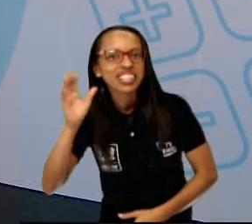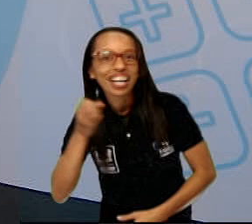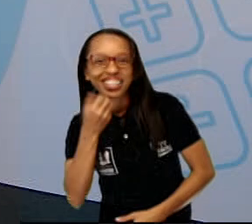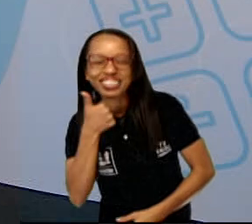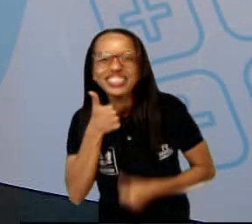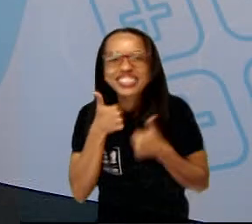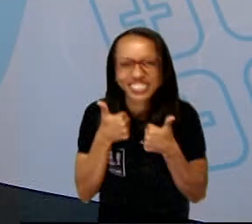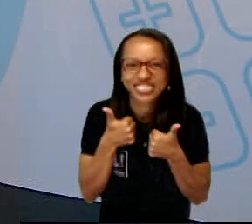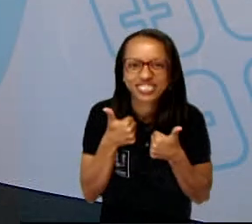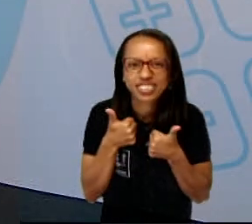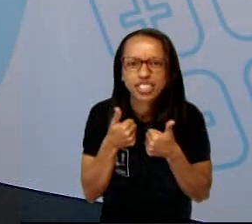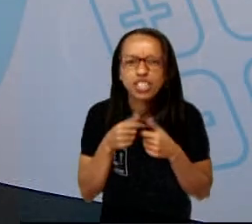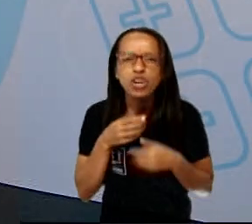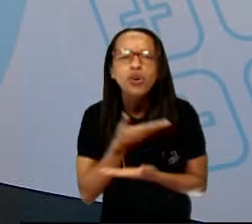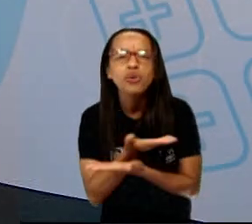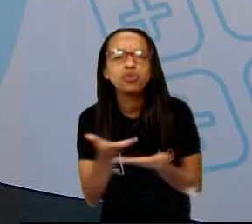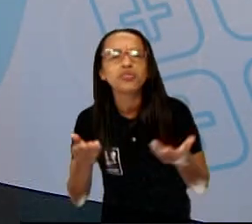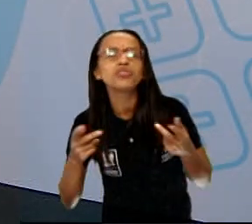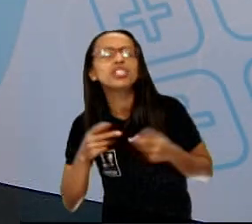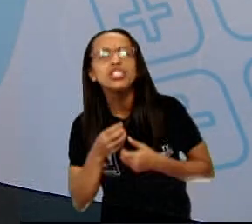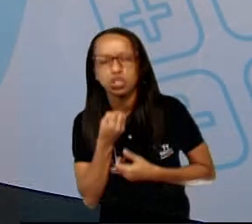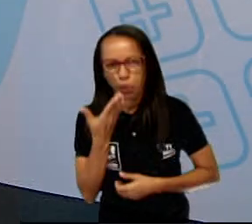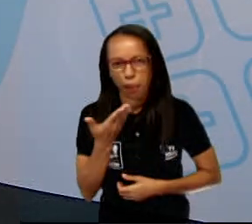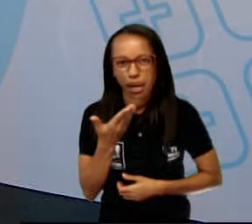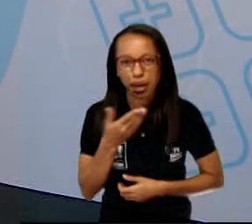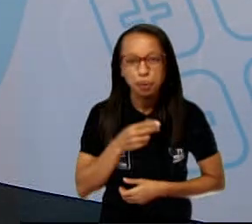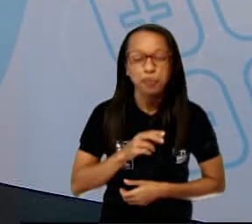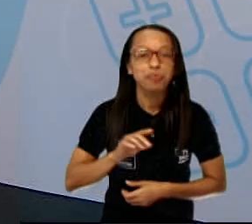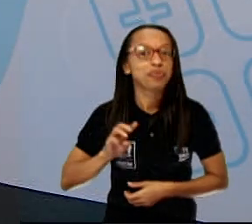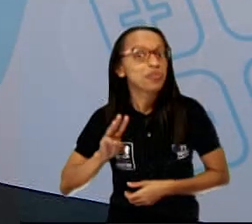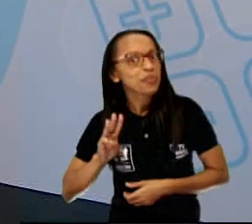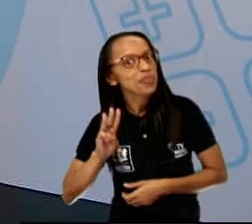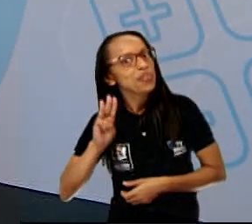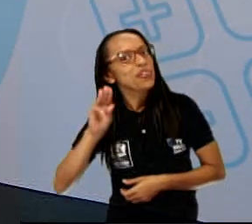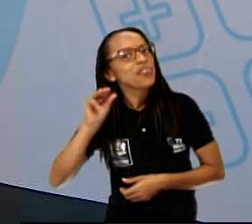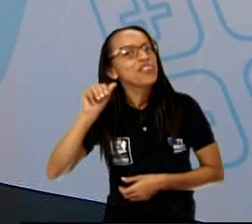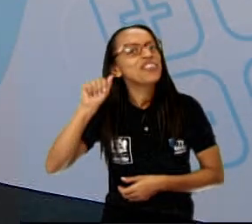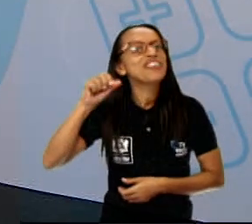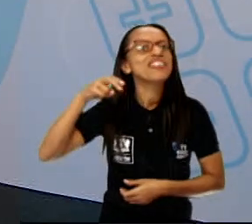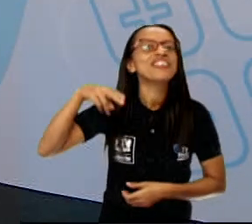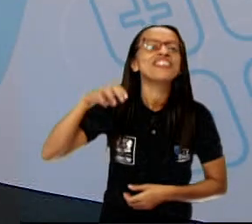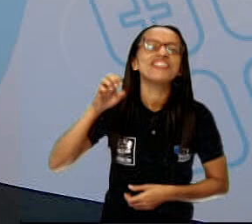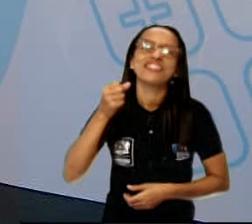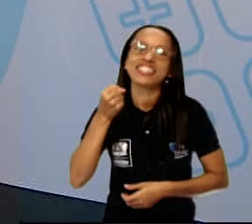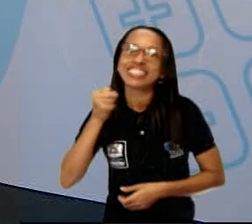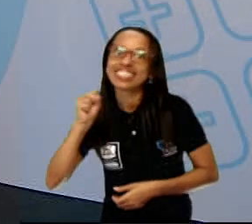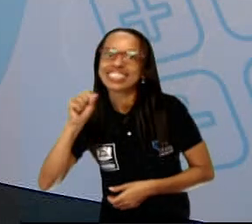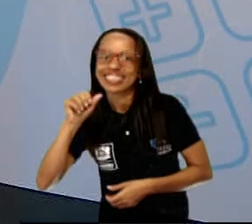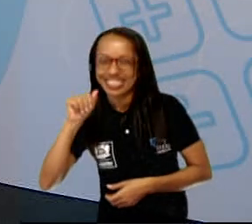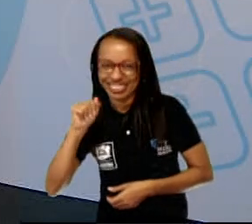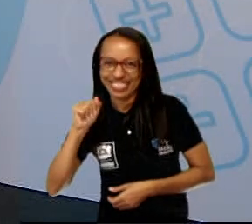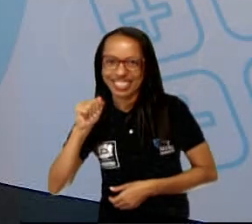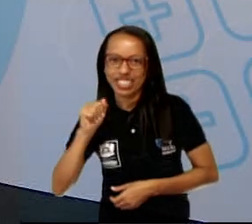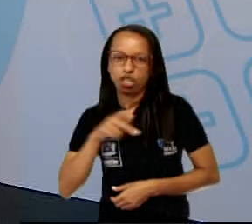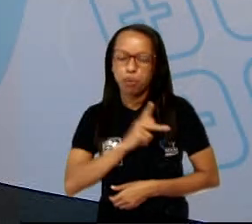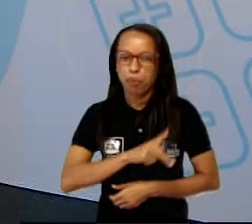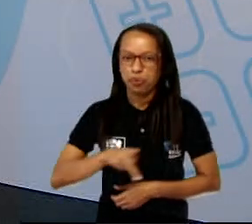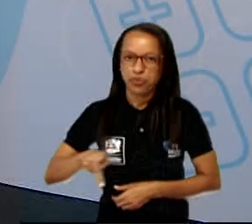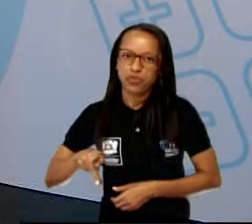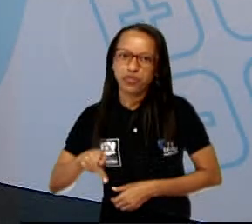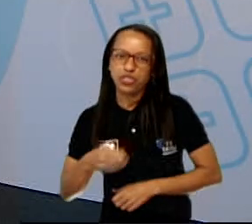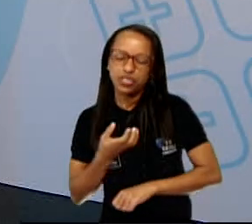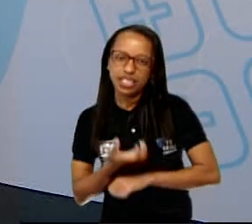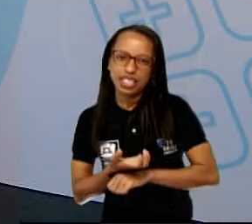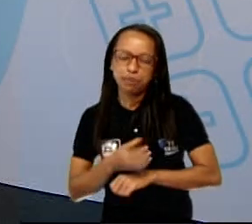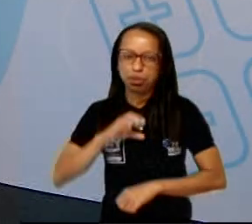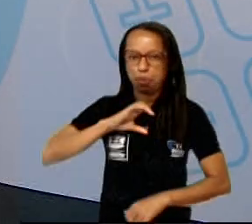tudo bem com vocês? Como é que vocês estão? Meu nome é Vanessa Loyo, como vocês já devem saber, sou professora de língua portuguesa da rede